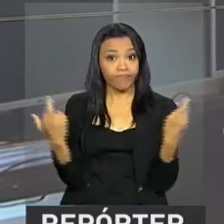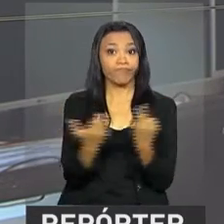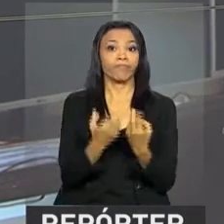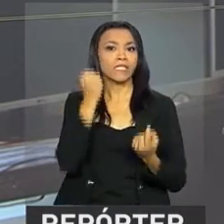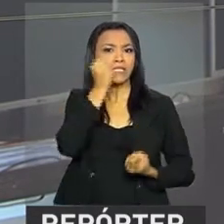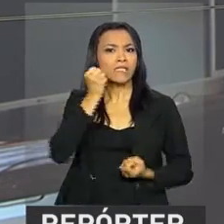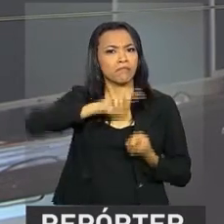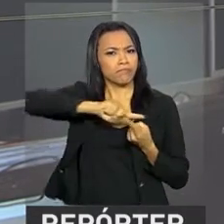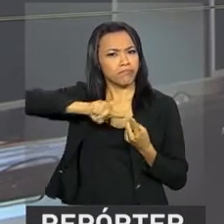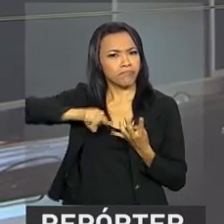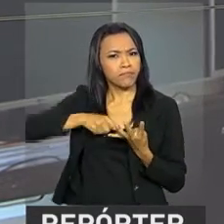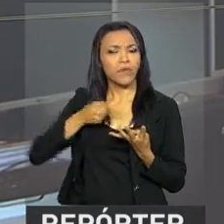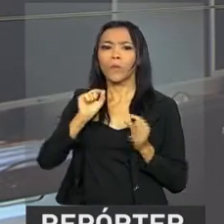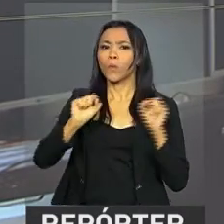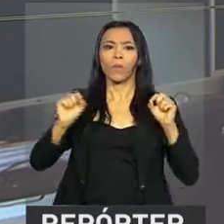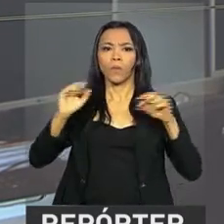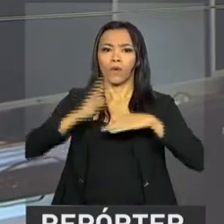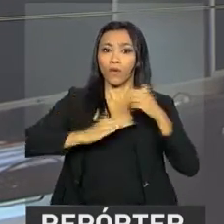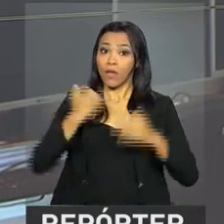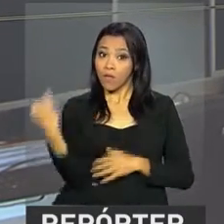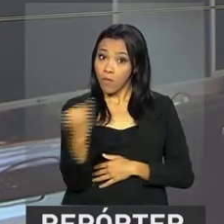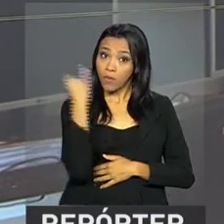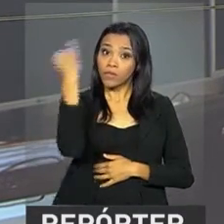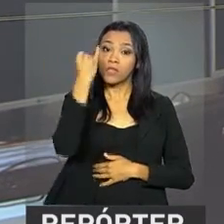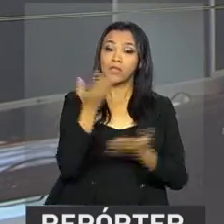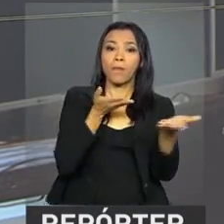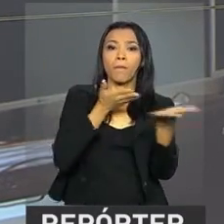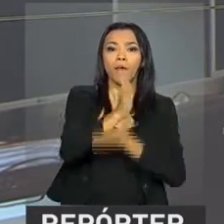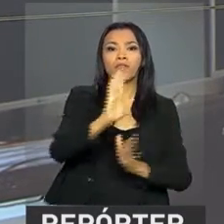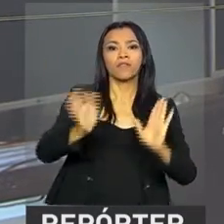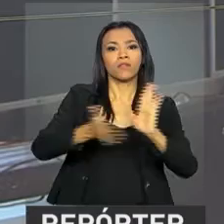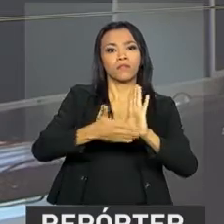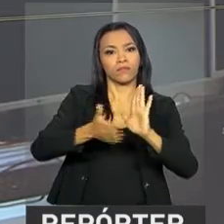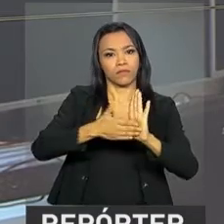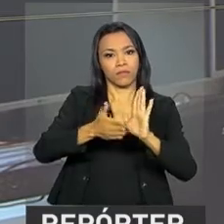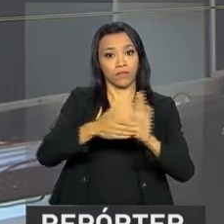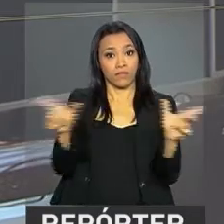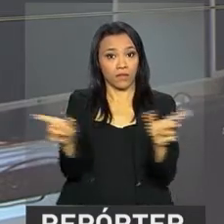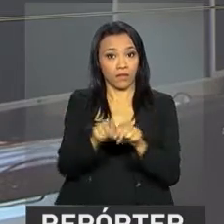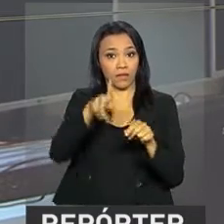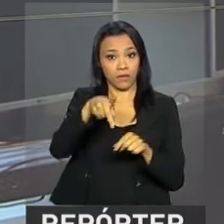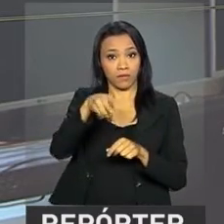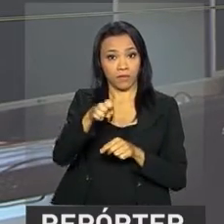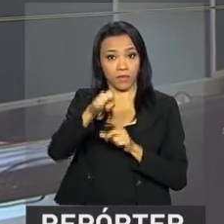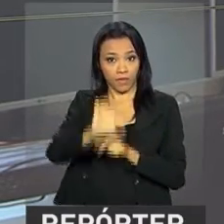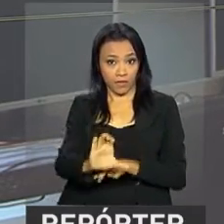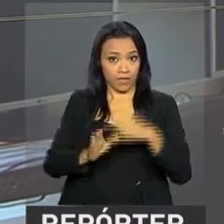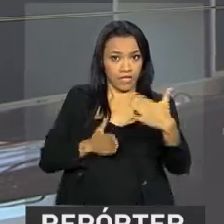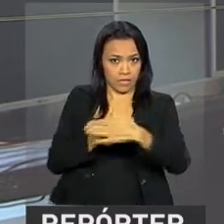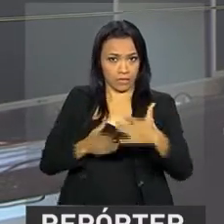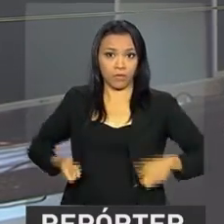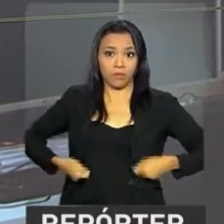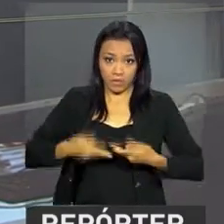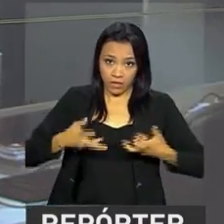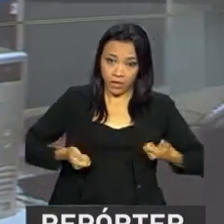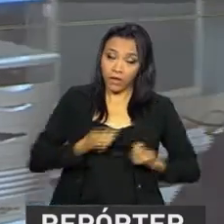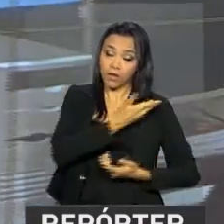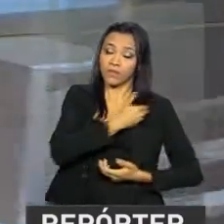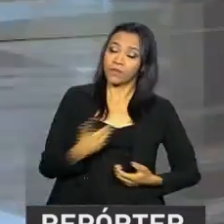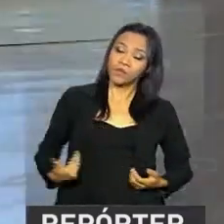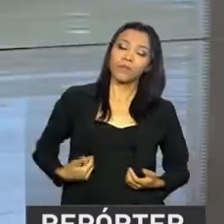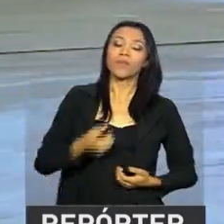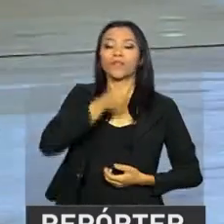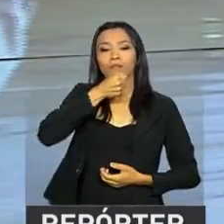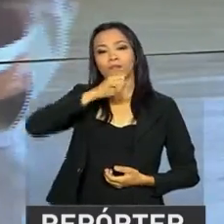senadores para falar sobre a importância da aprovação da medida que limita os gastos públicos joão pedro neto traz os detalhes ao